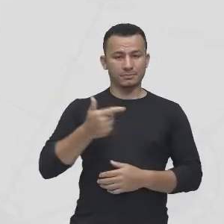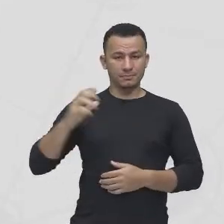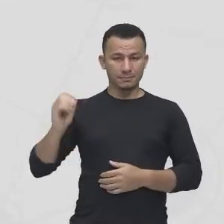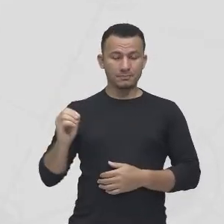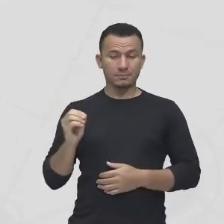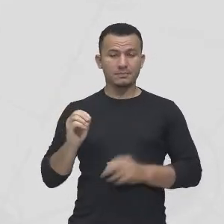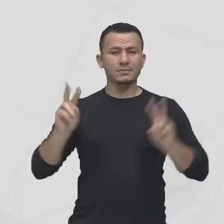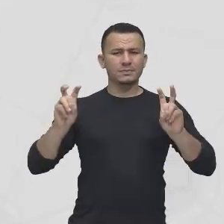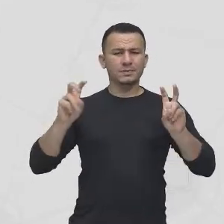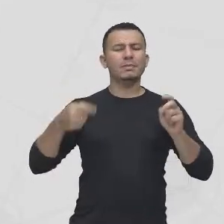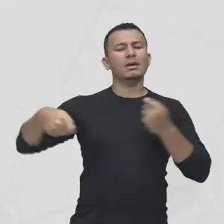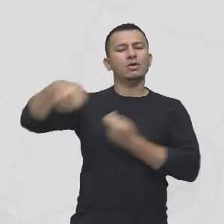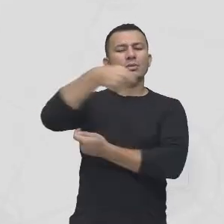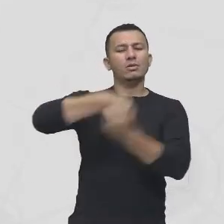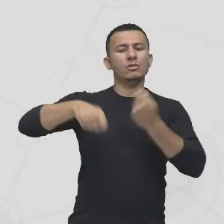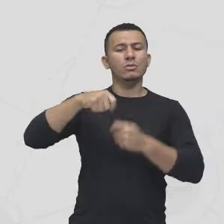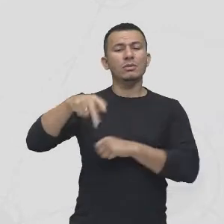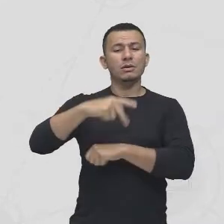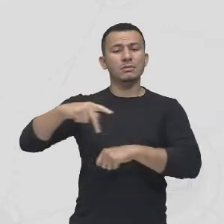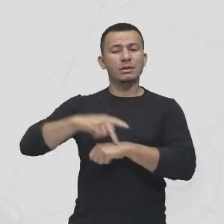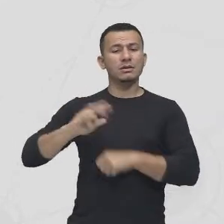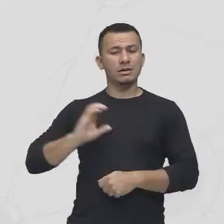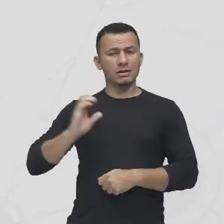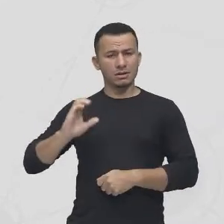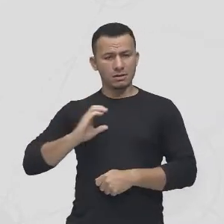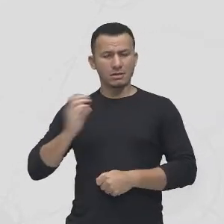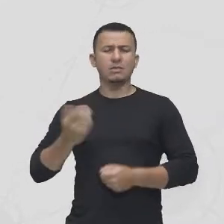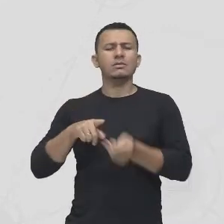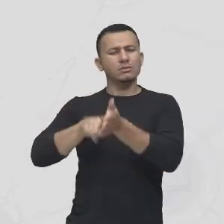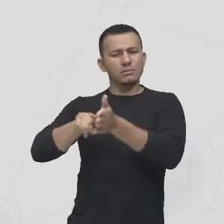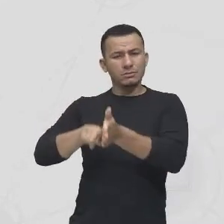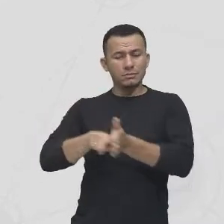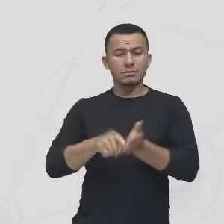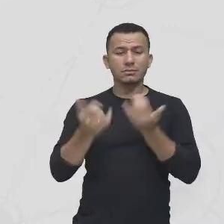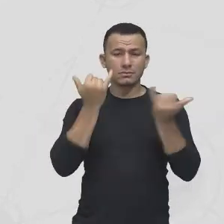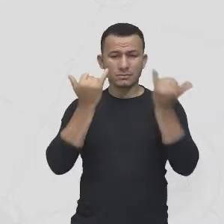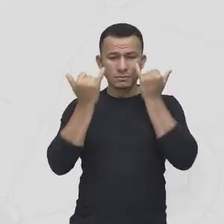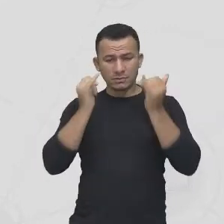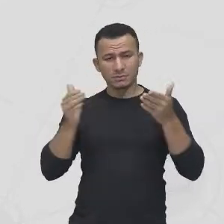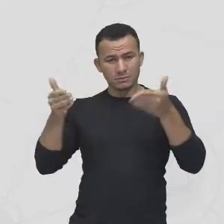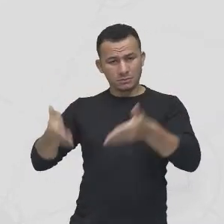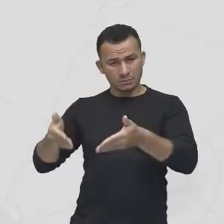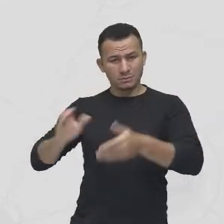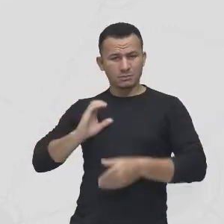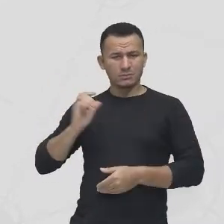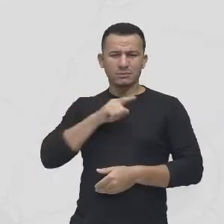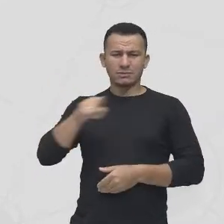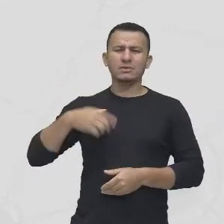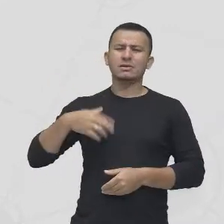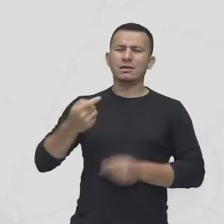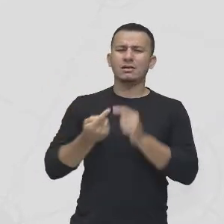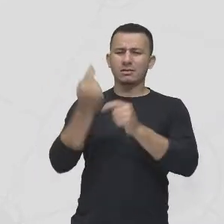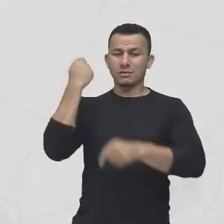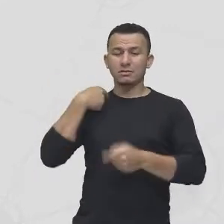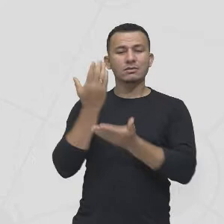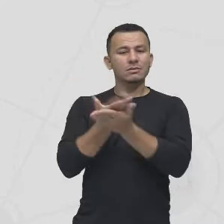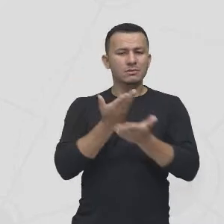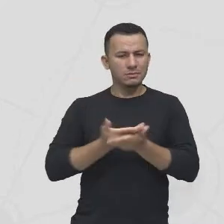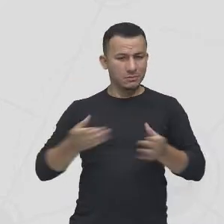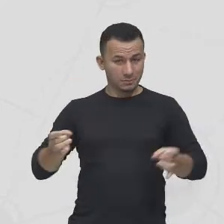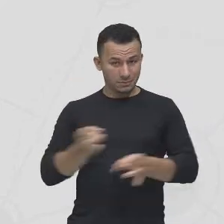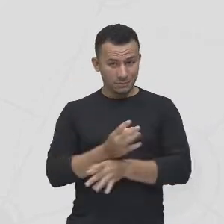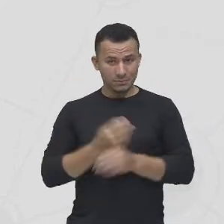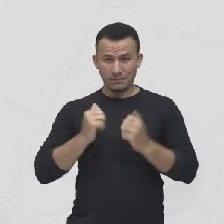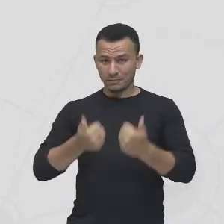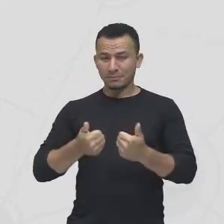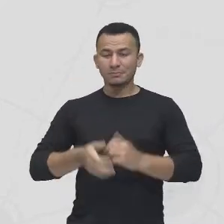a economia do Canadá. Vamos verificar aí algumas informações sobre esse país que vocês já estudaram na aula passada,